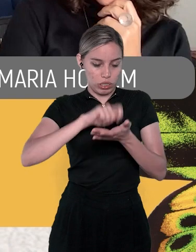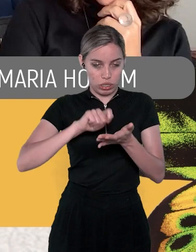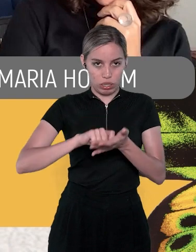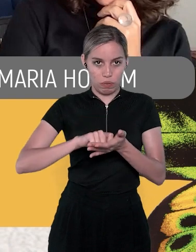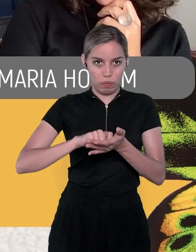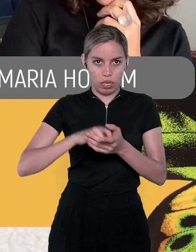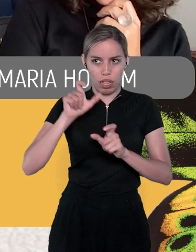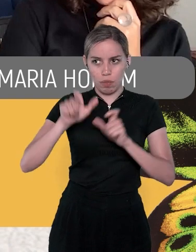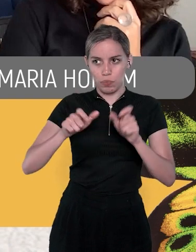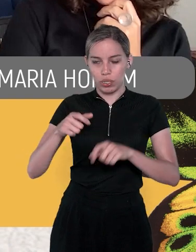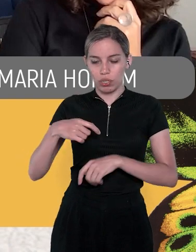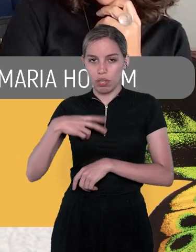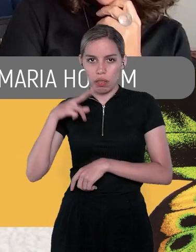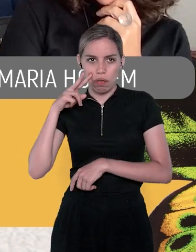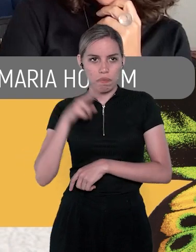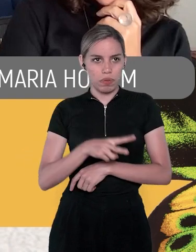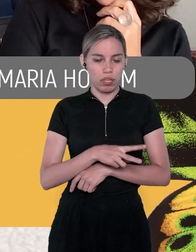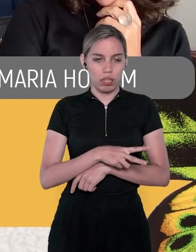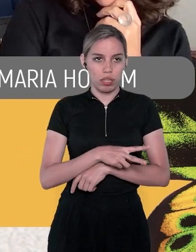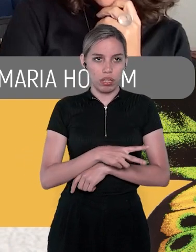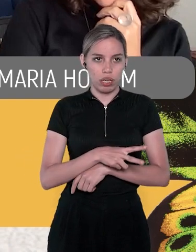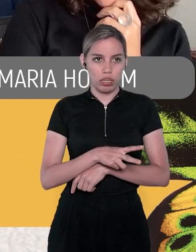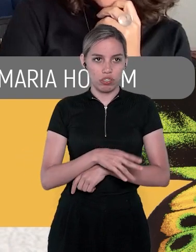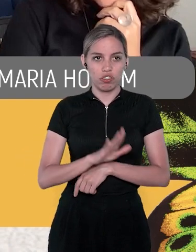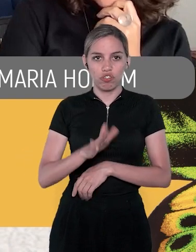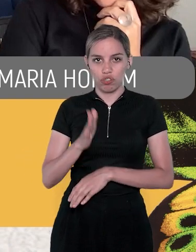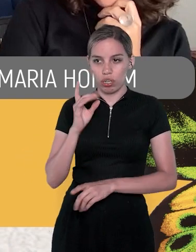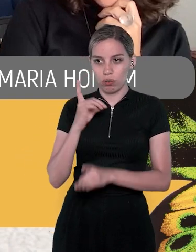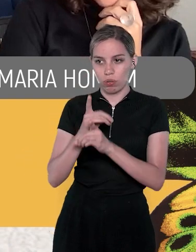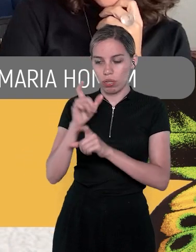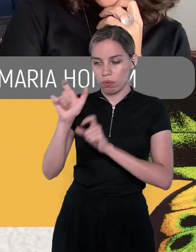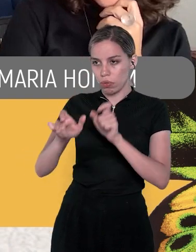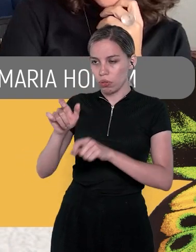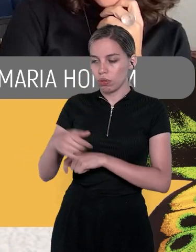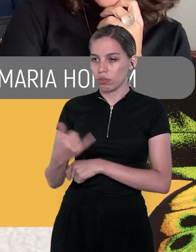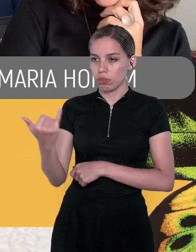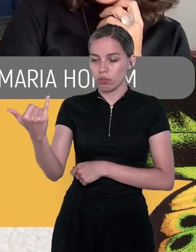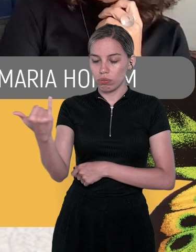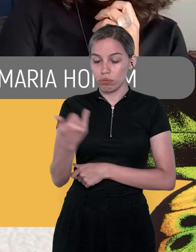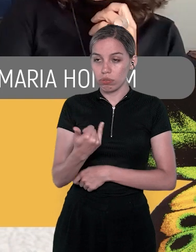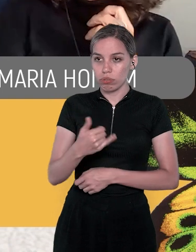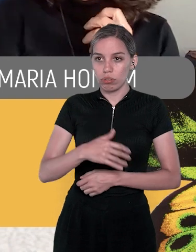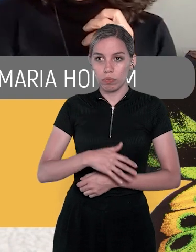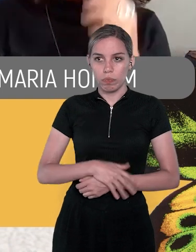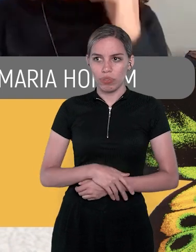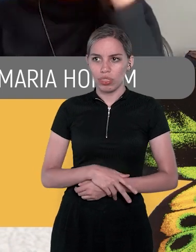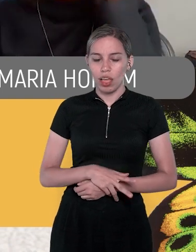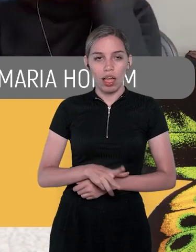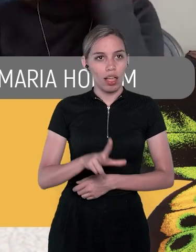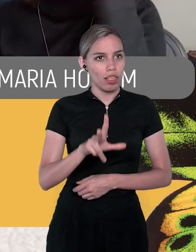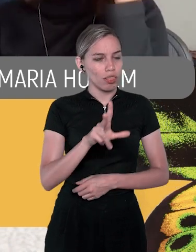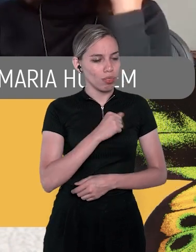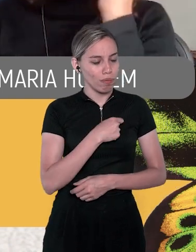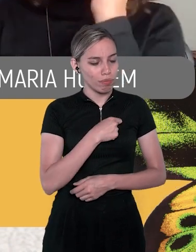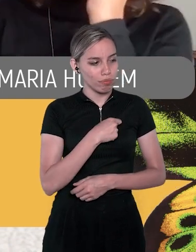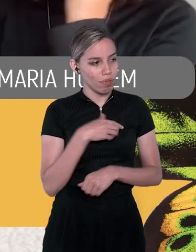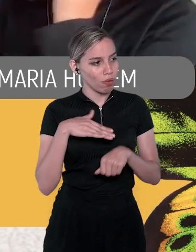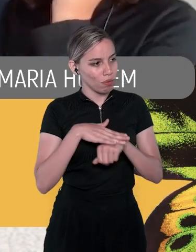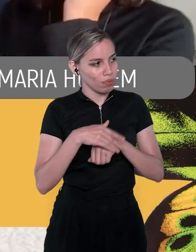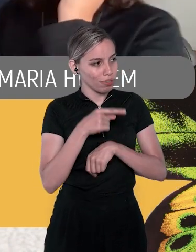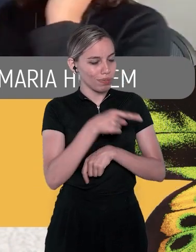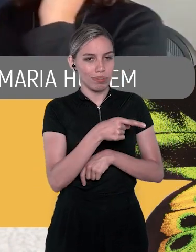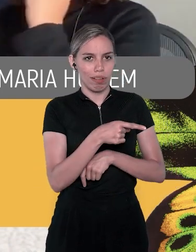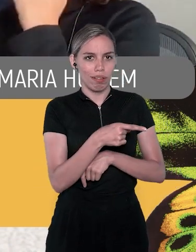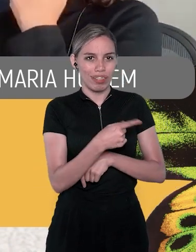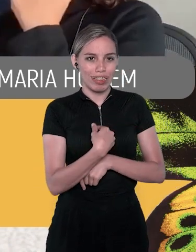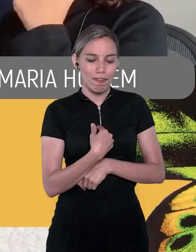sentimentos, identificações. Eu já encontrei leitores que dizem assim, cara, eu lendo você, eu me dei conta dos amigos que